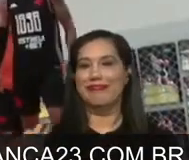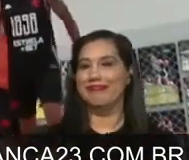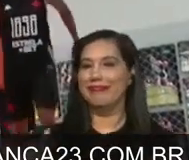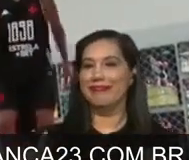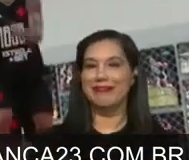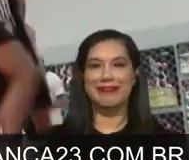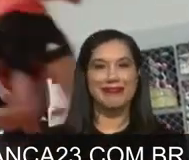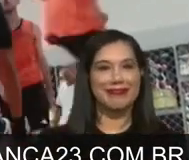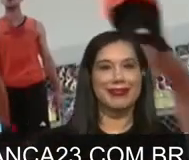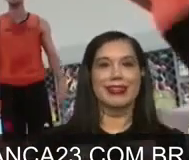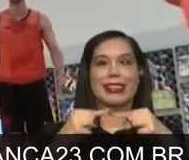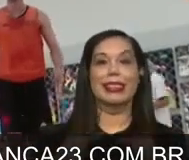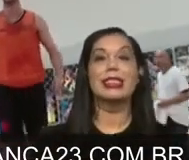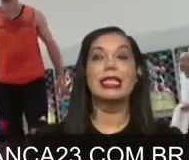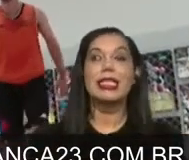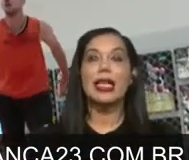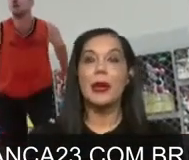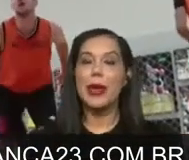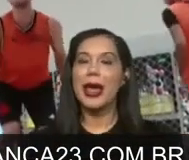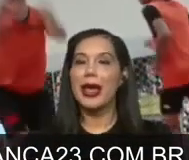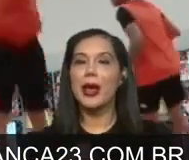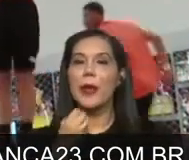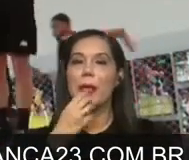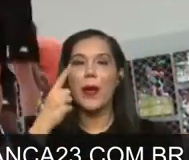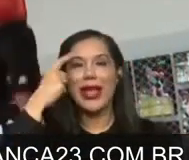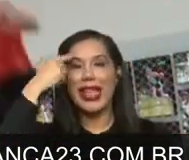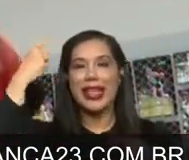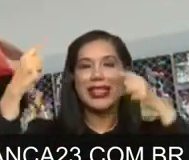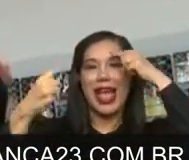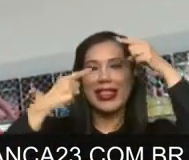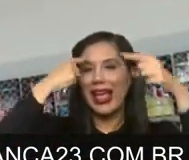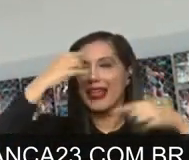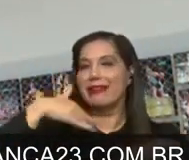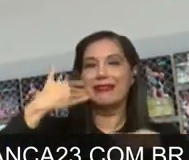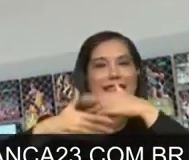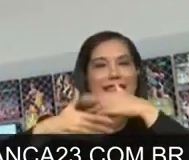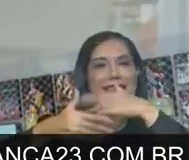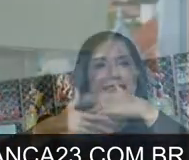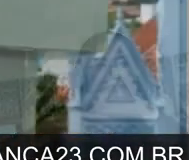para provar que uma boa ideia nunca se esgota.